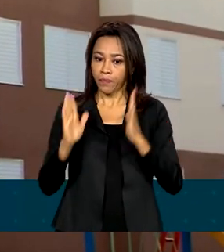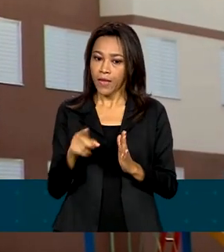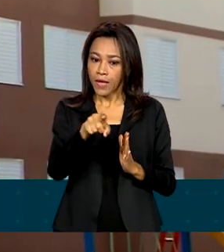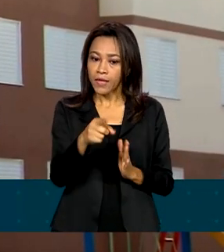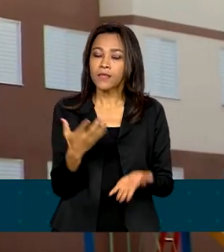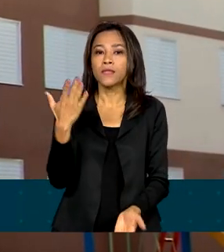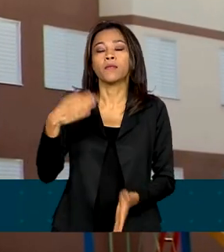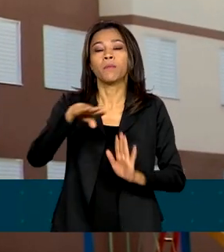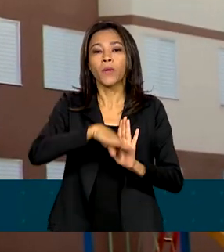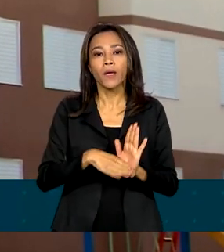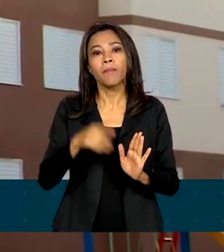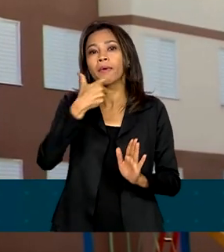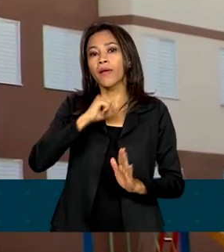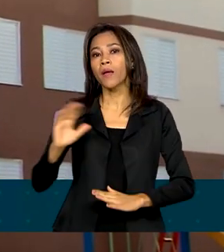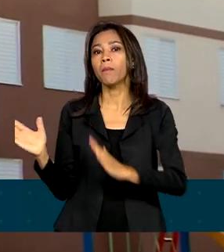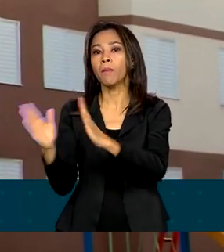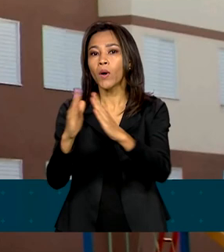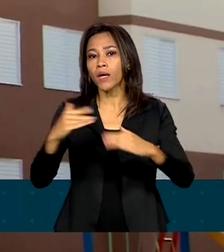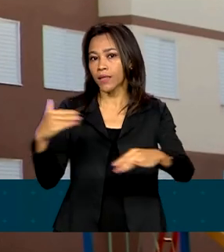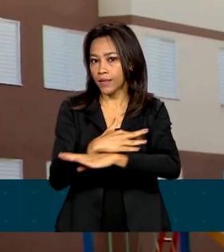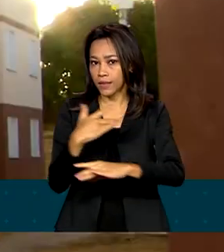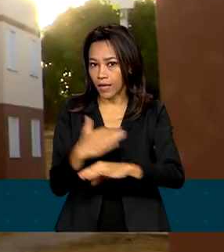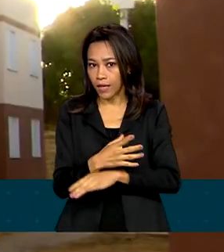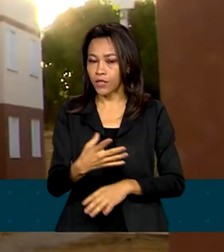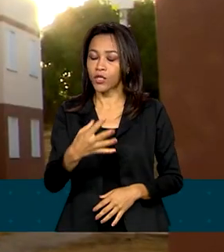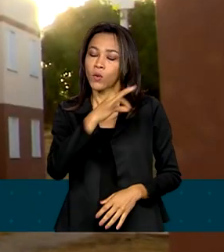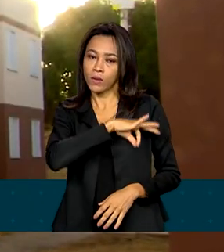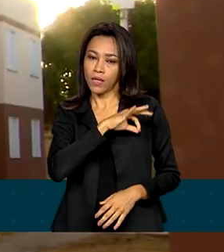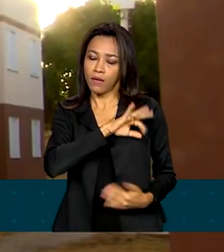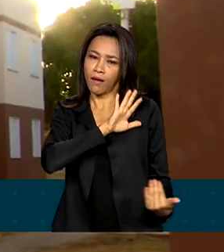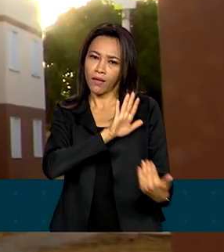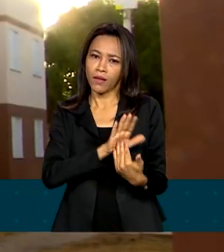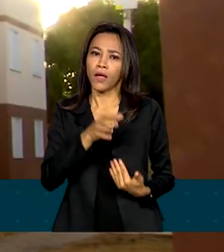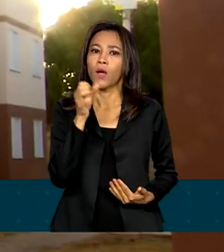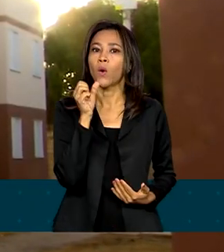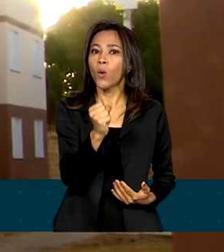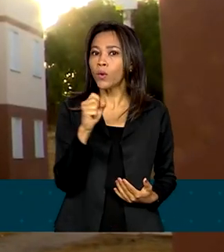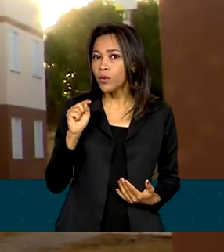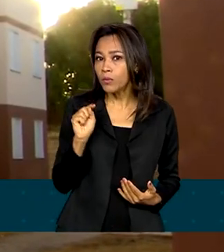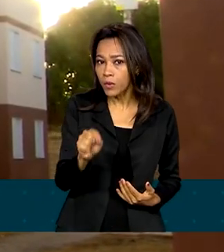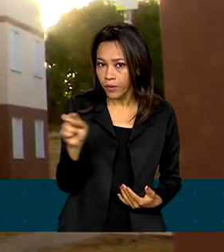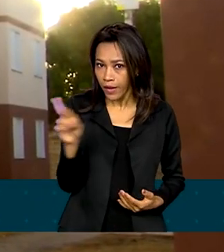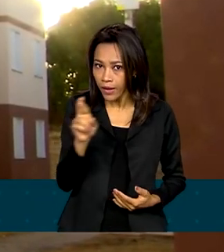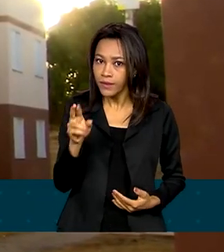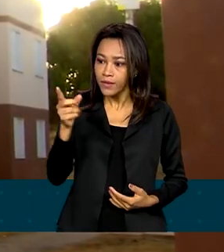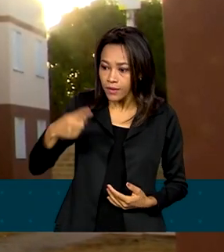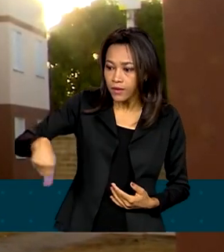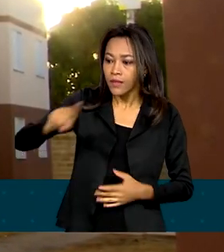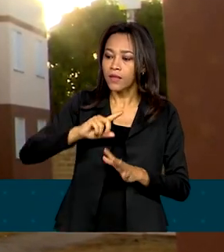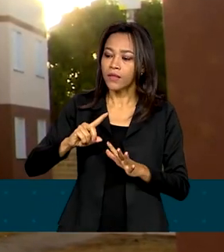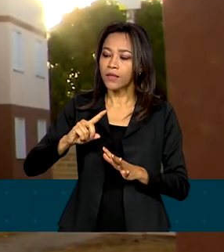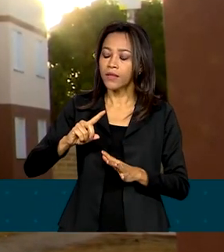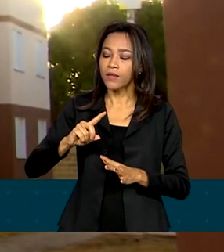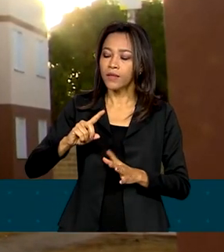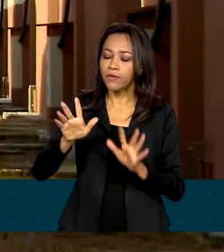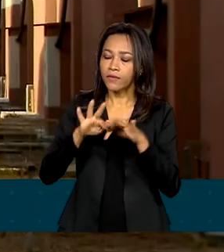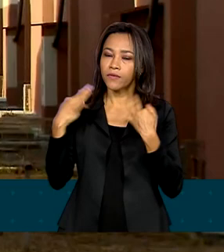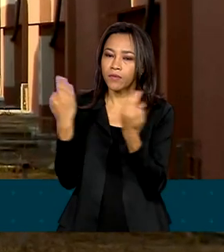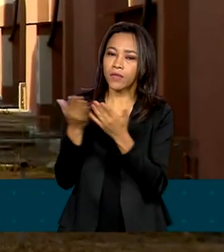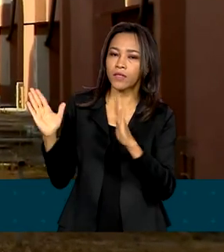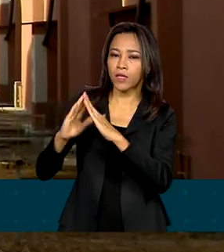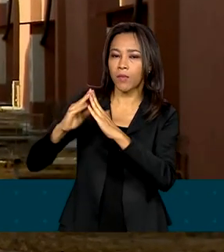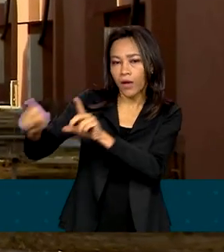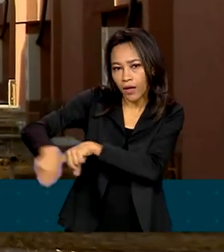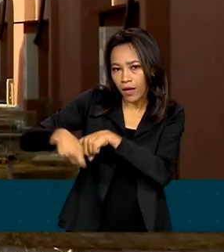para moradores de áreas urbanas com renda bruta familiar mensal de até R$ 8.000 reais e famílias de áreas rurais